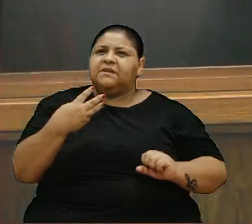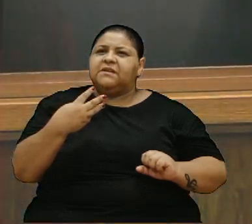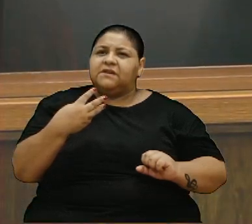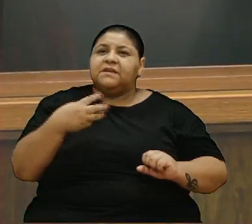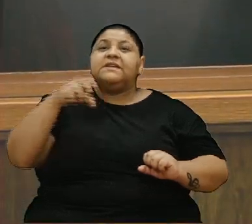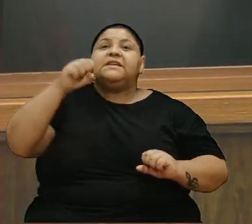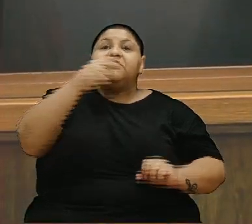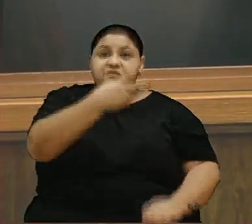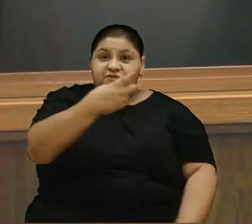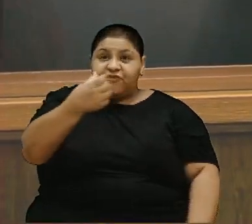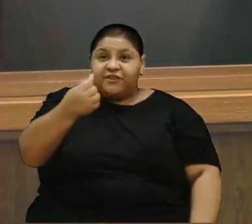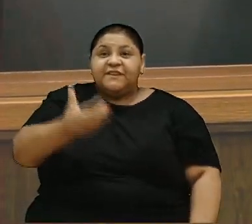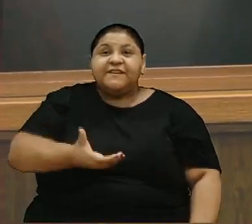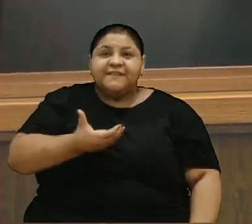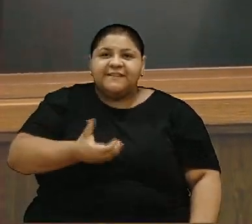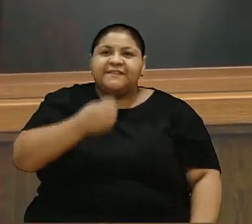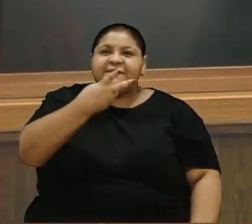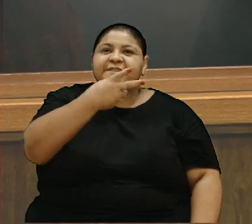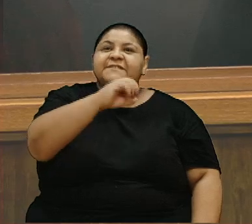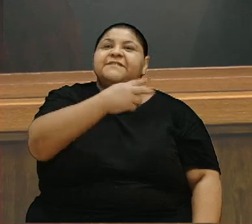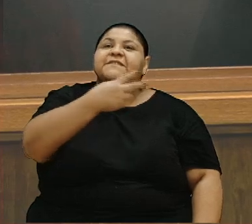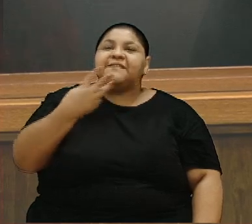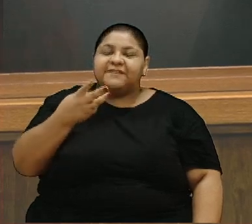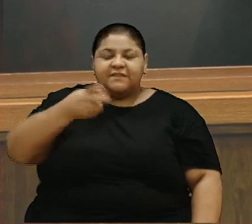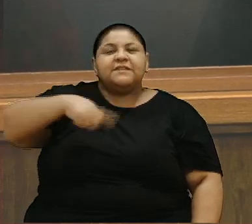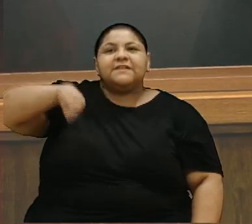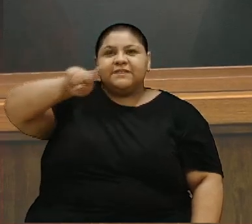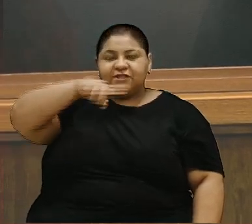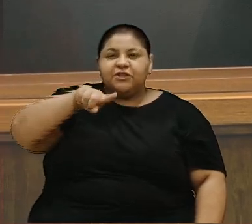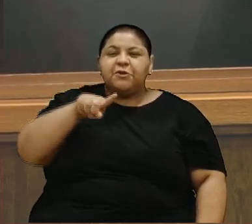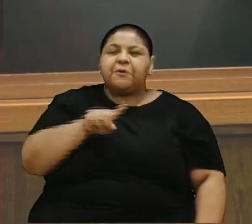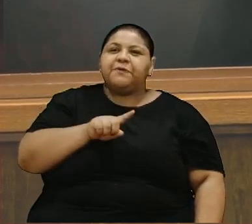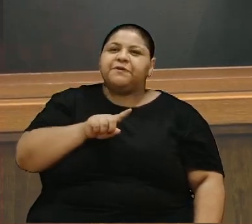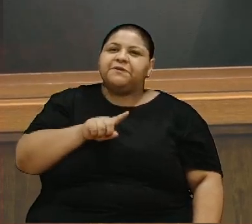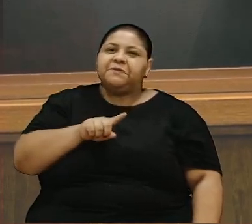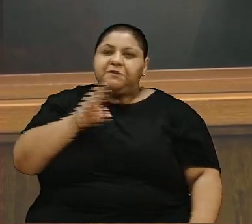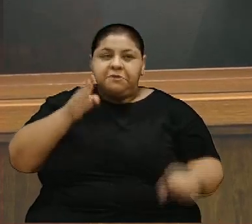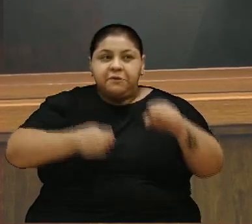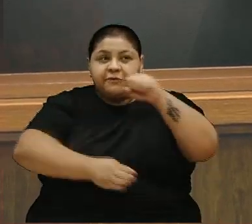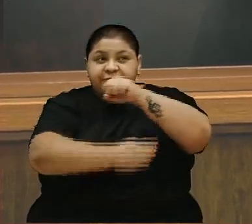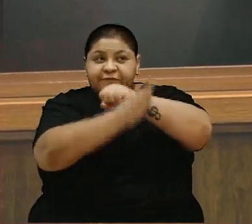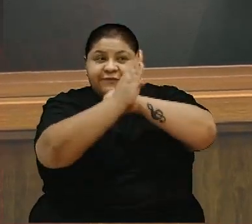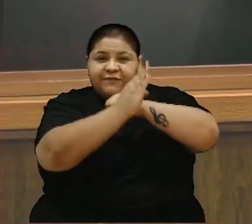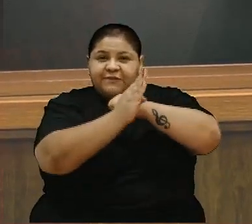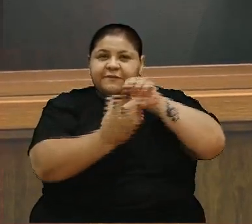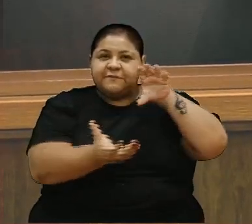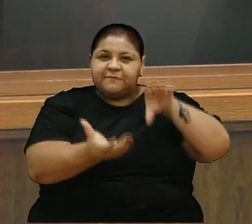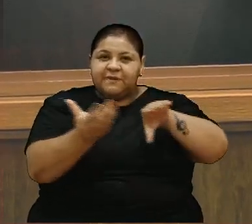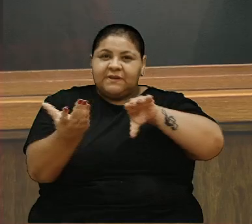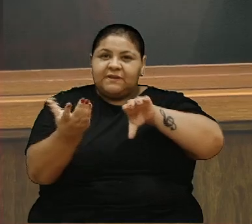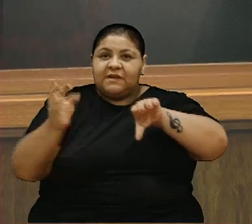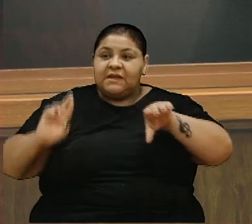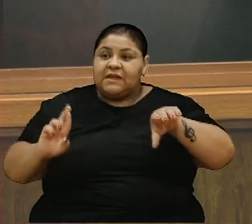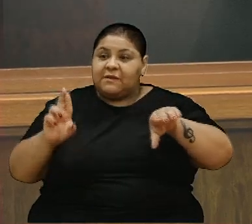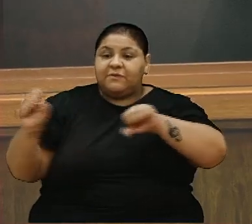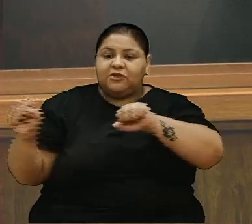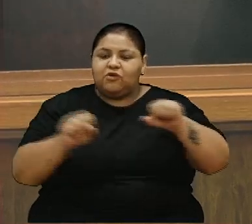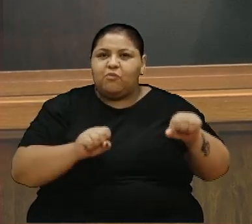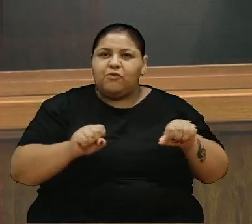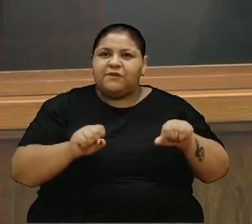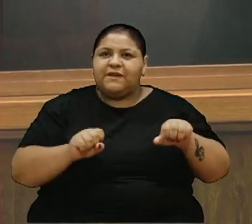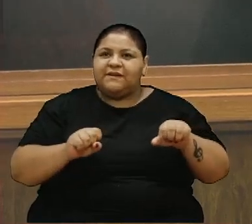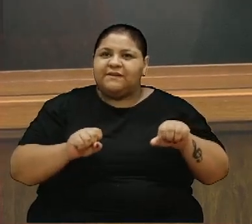Sim, 26 de dezembro de 2023, que nós fomos através dessa Câmara representando o Poder Legislativo da cidade